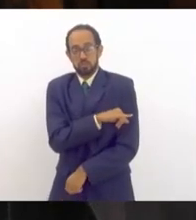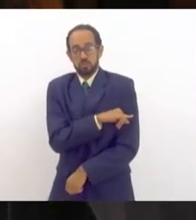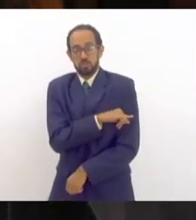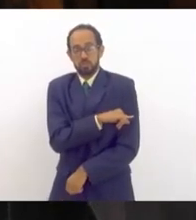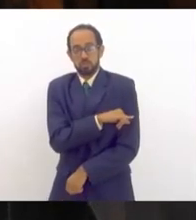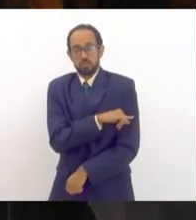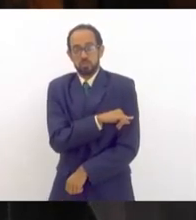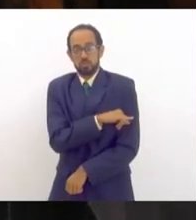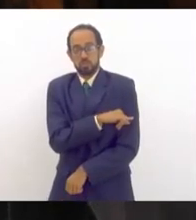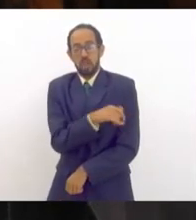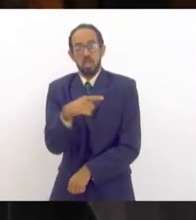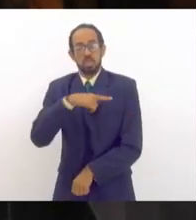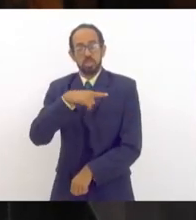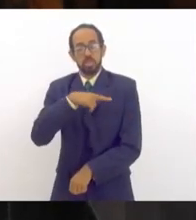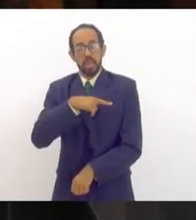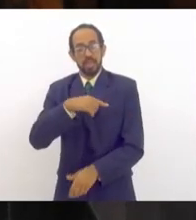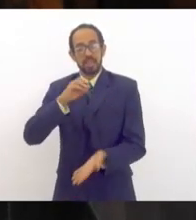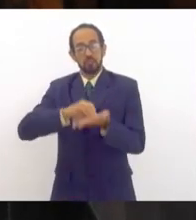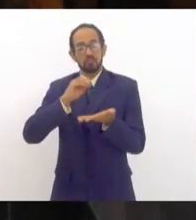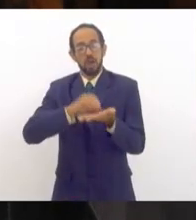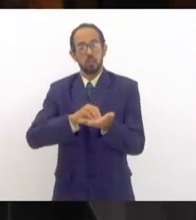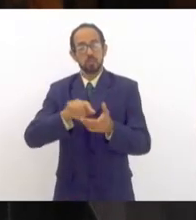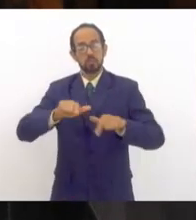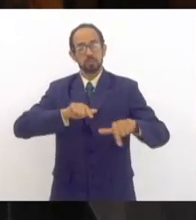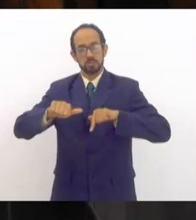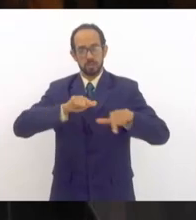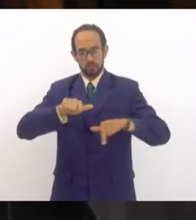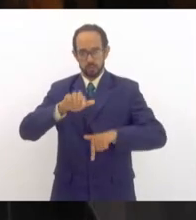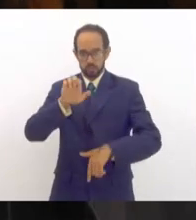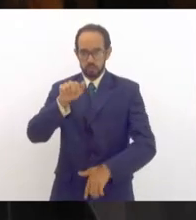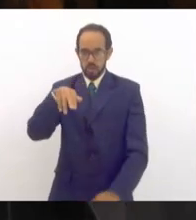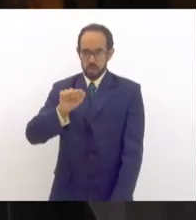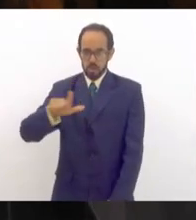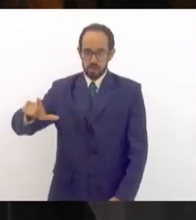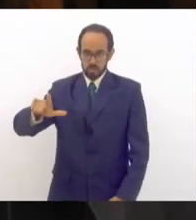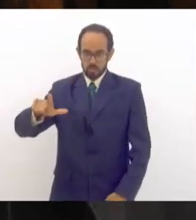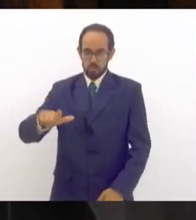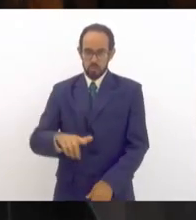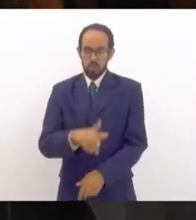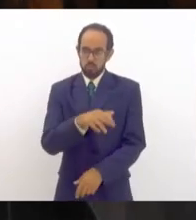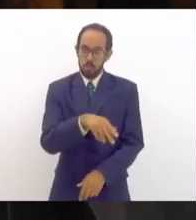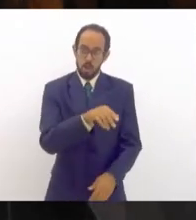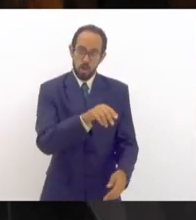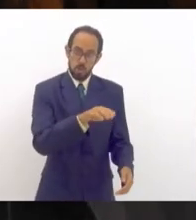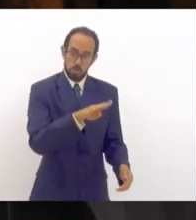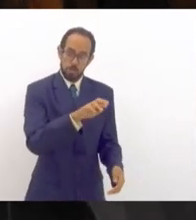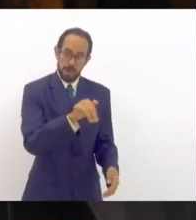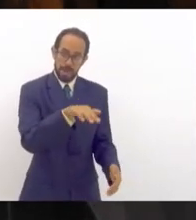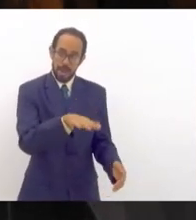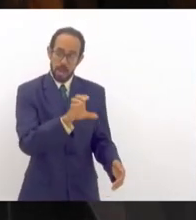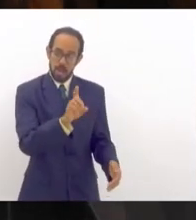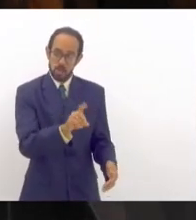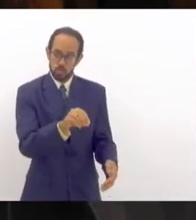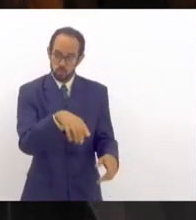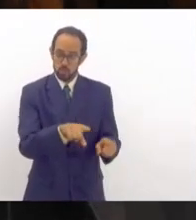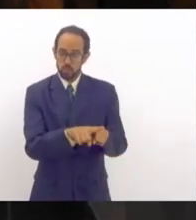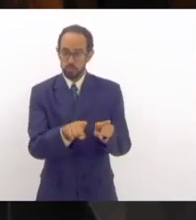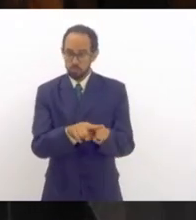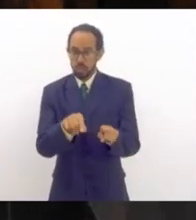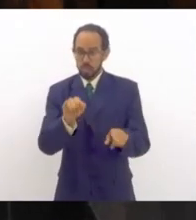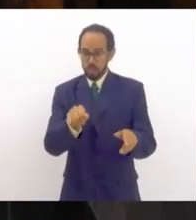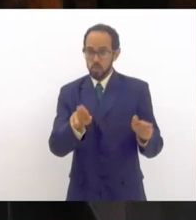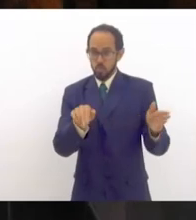recebe esse de serviço da Hélio Como já foi convocado pelo meu amigo deputado Bernardo Rossi pelo Yuri